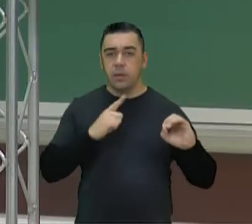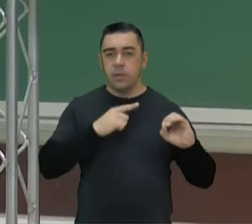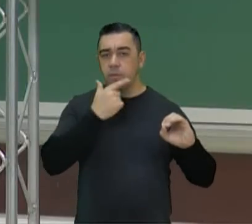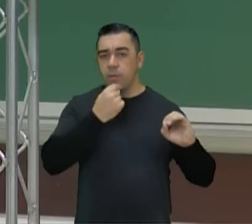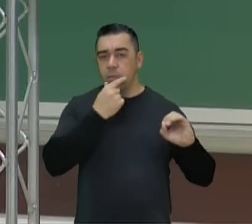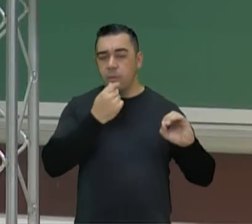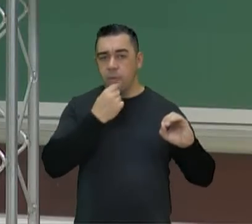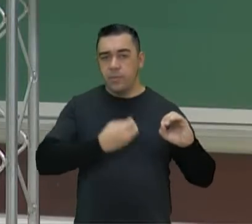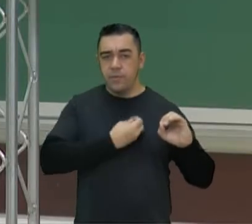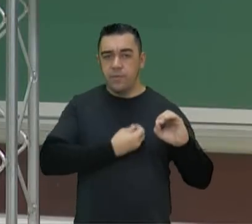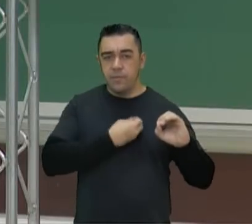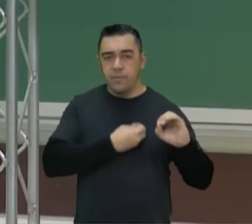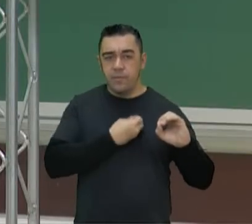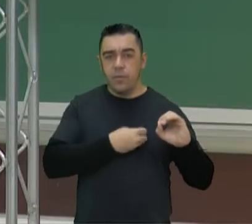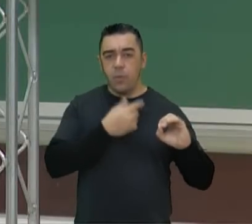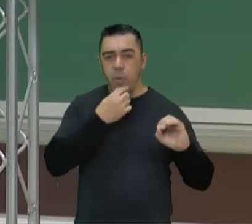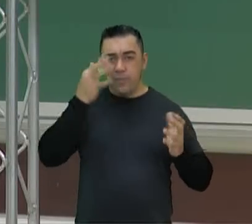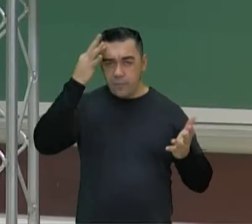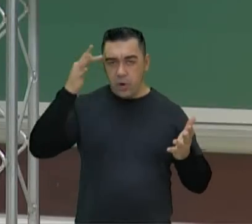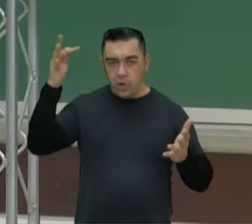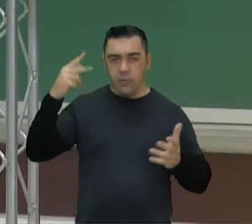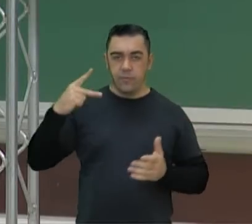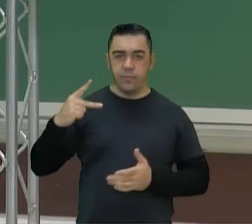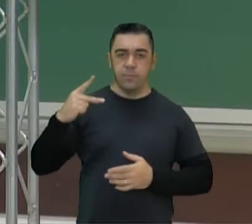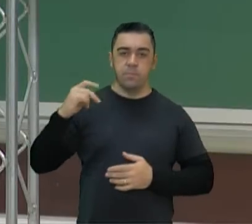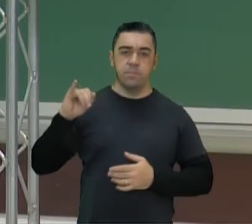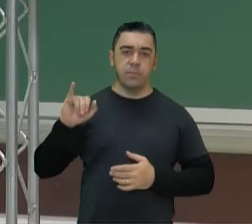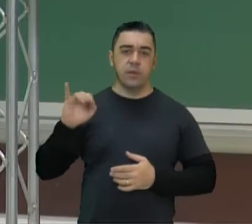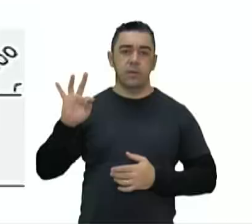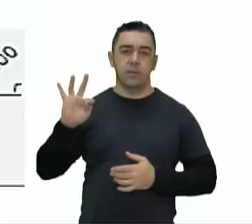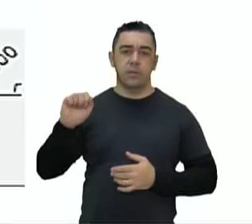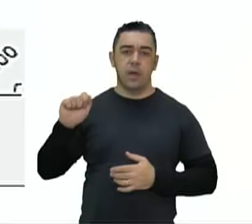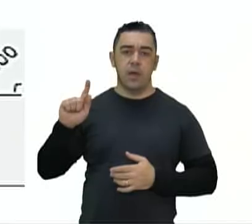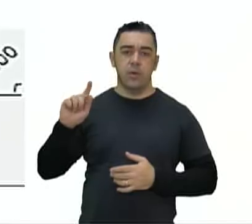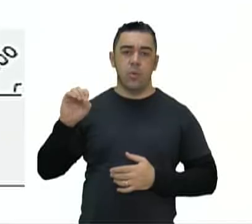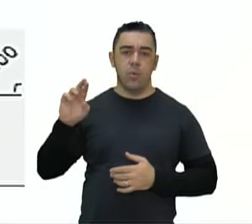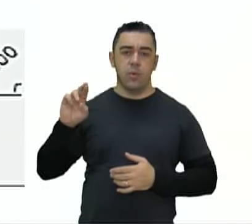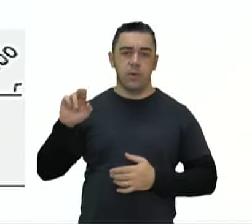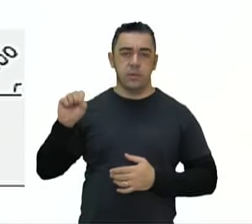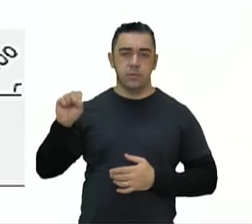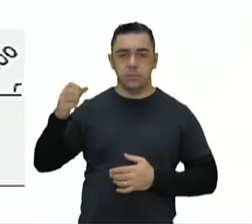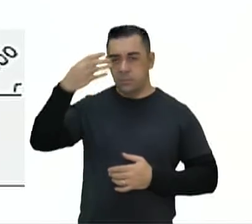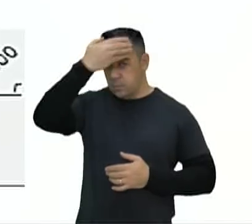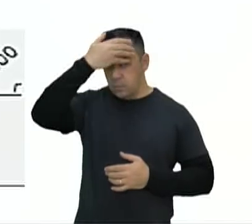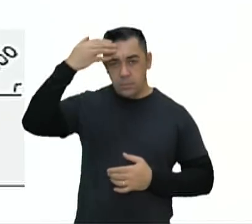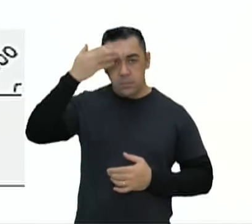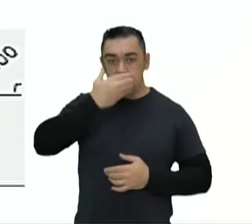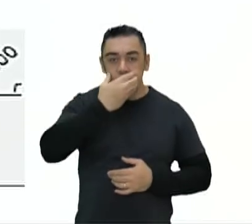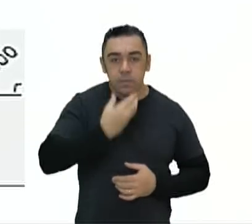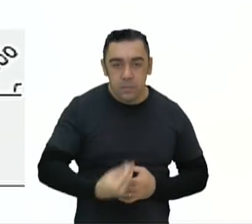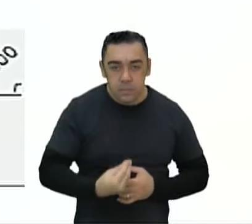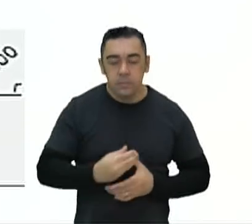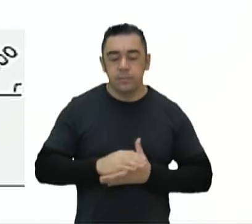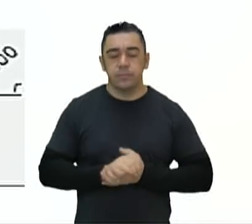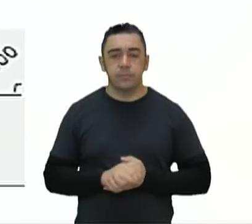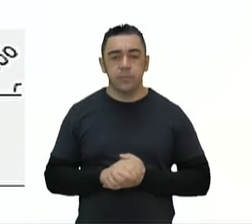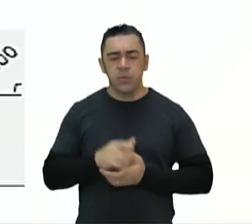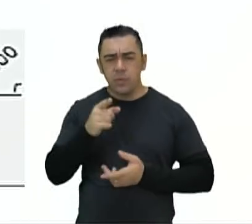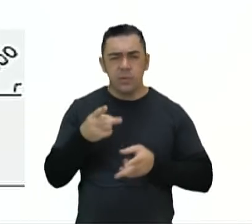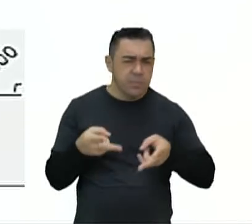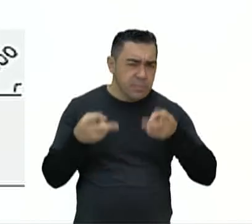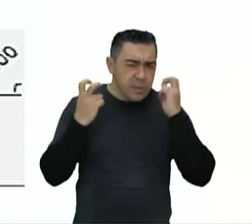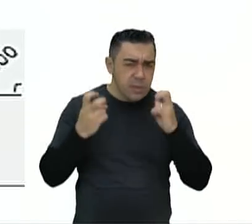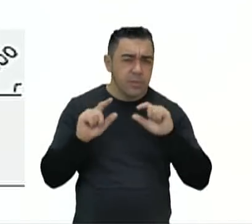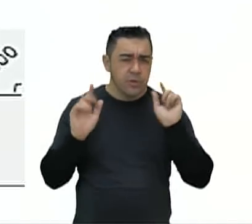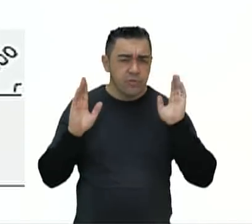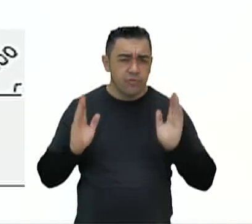matemático Pitágoras. Foi antes de Cristo. Então, isso você já pode perceber que a reta numérica